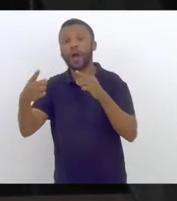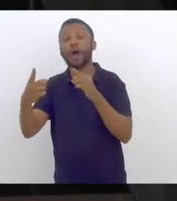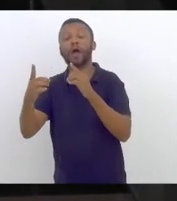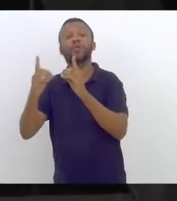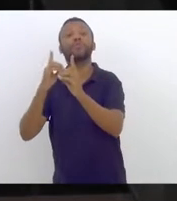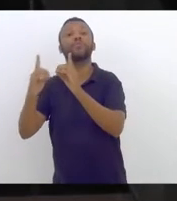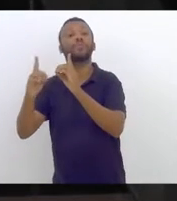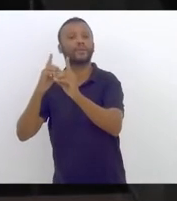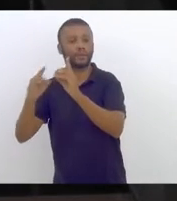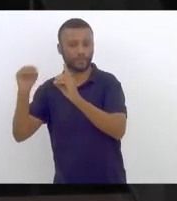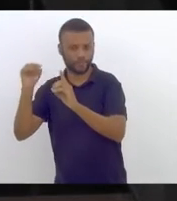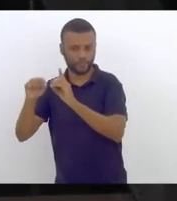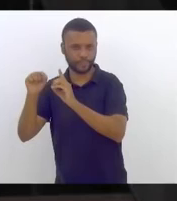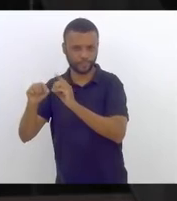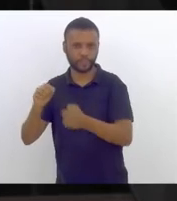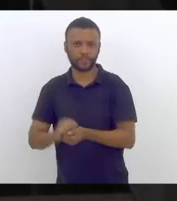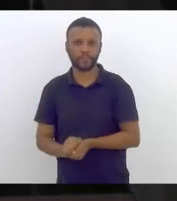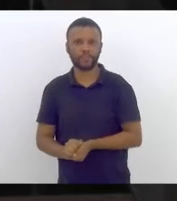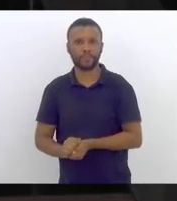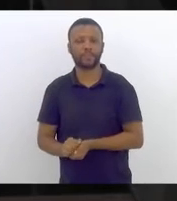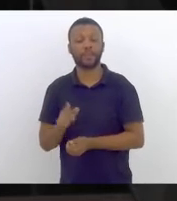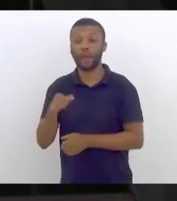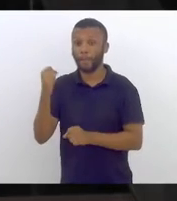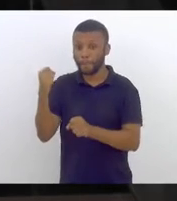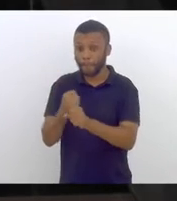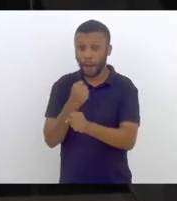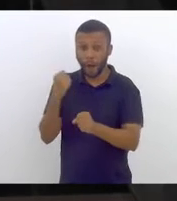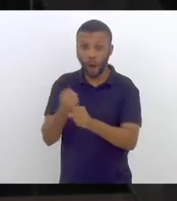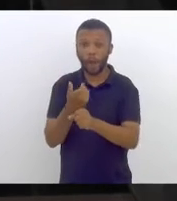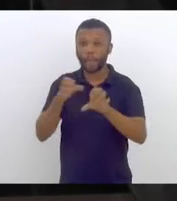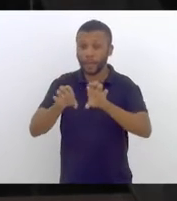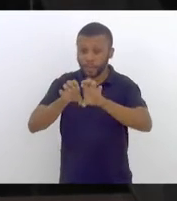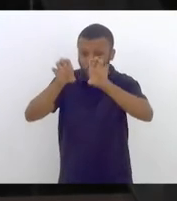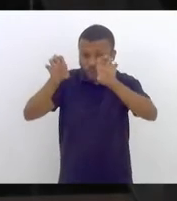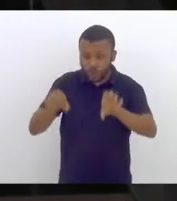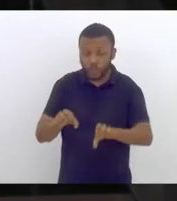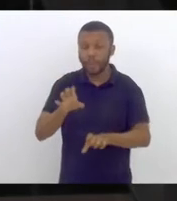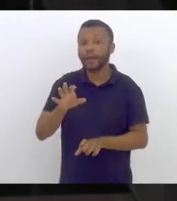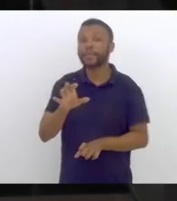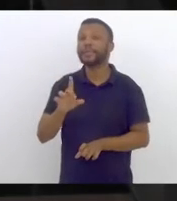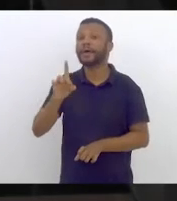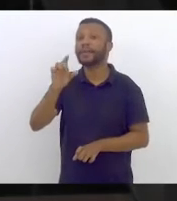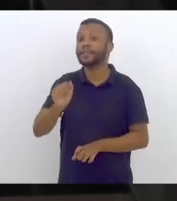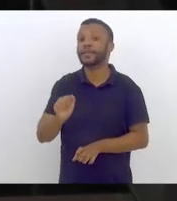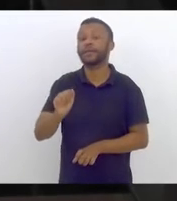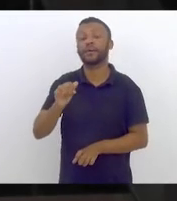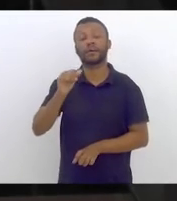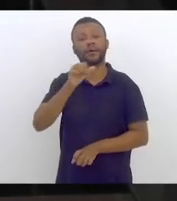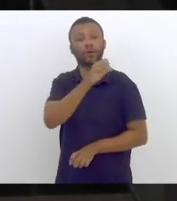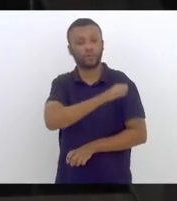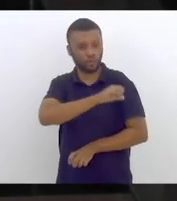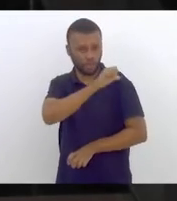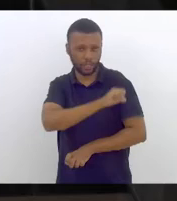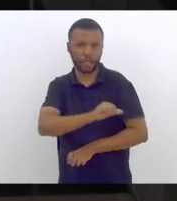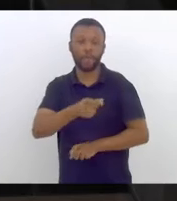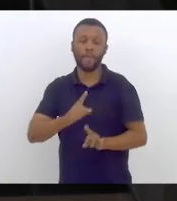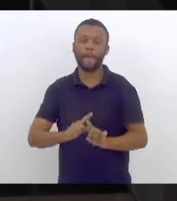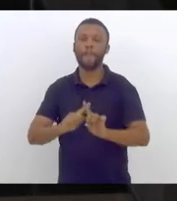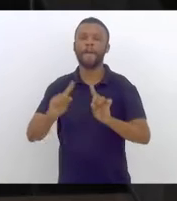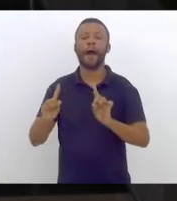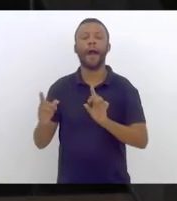obra importantíssima, de estruturação da nossa querida Baixada Fluminense. Mas deixaram